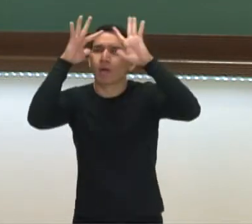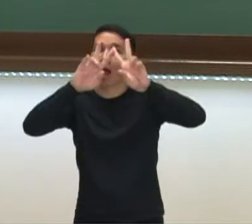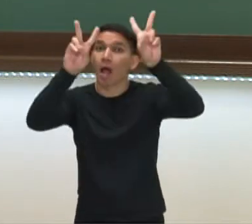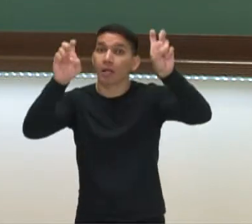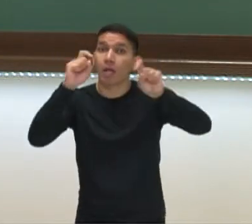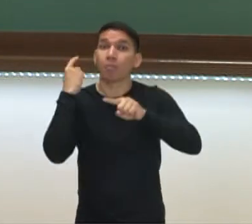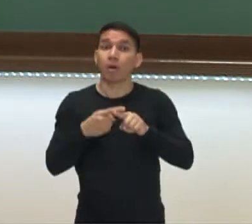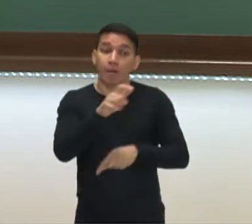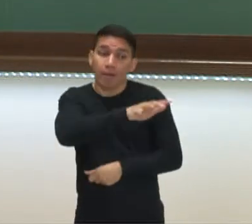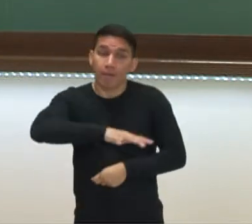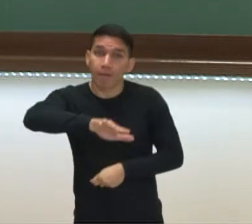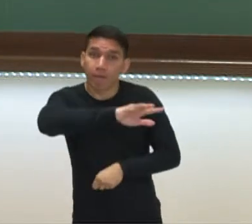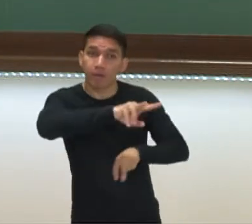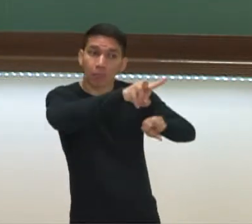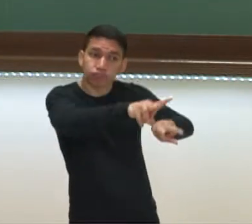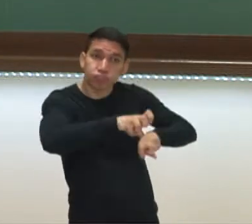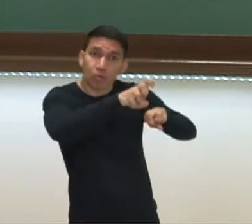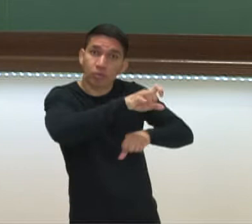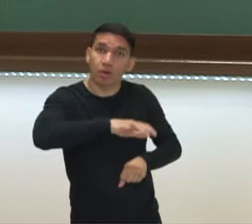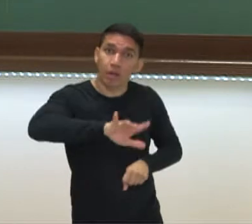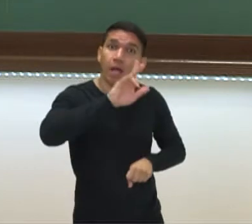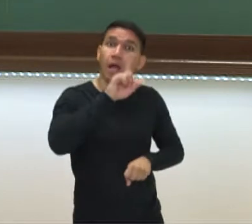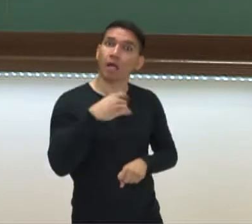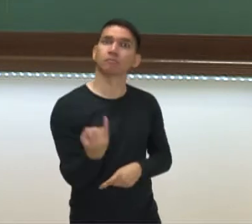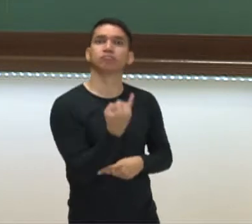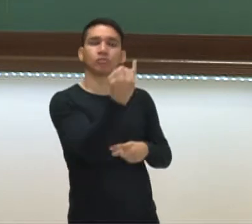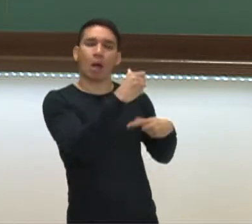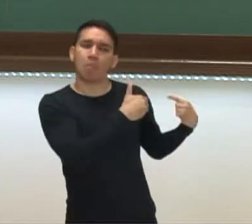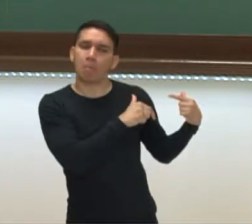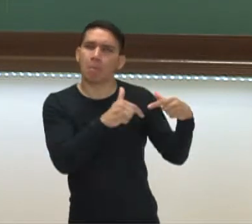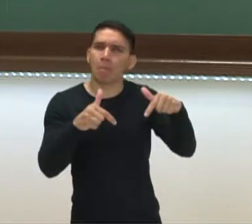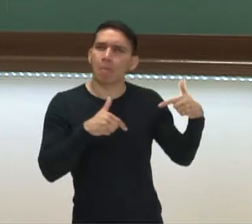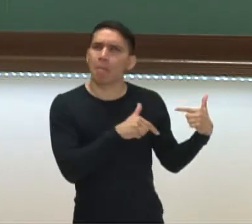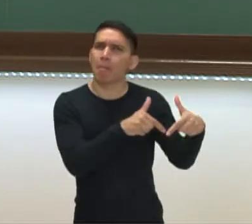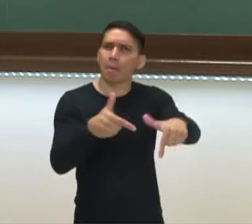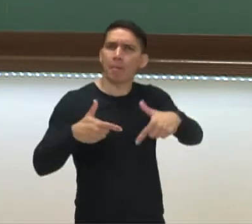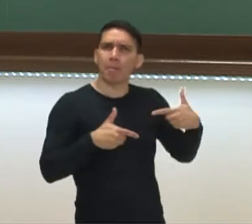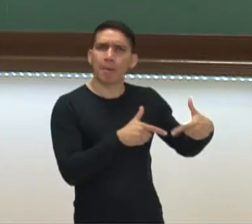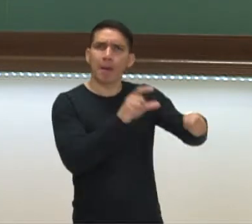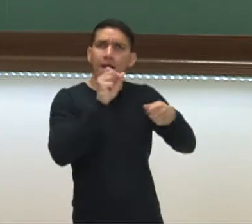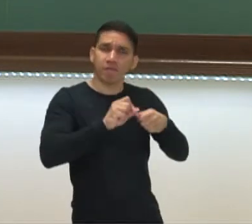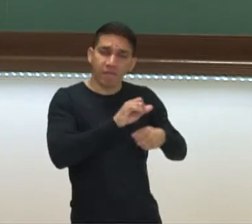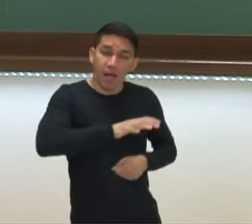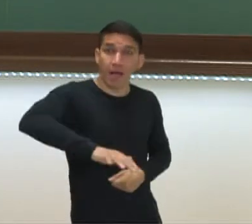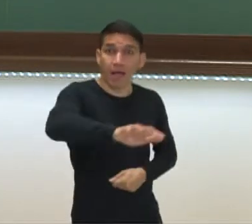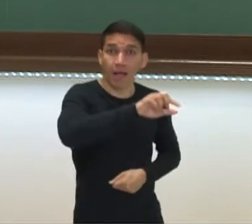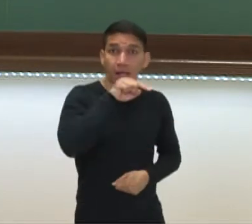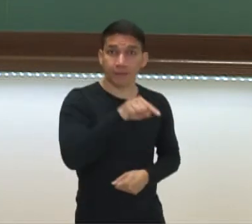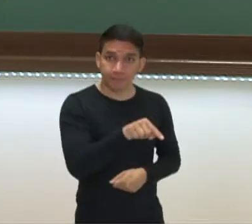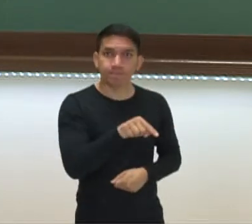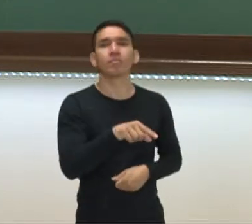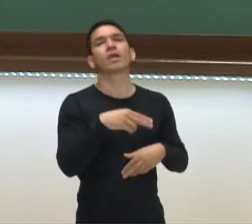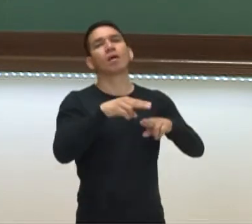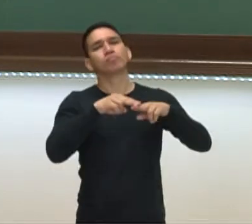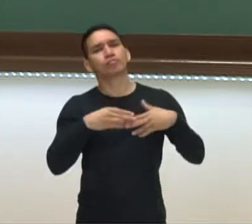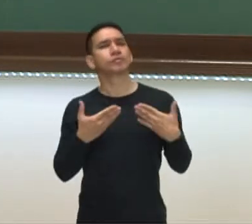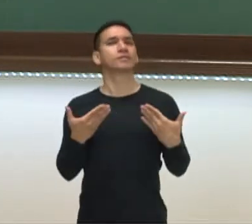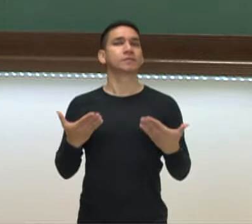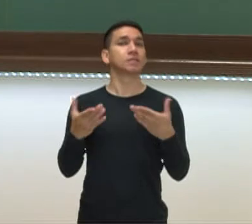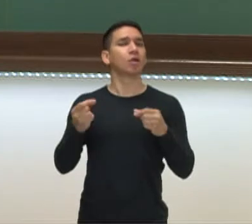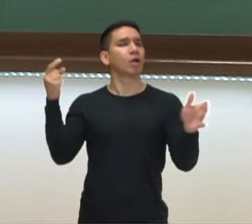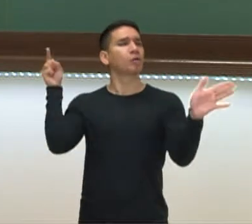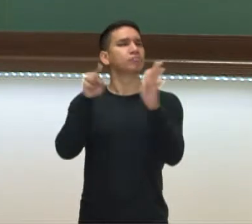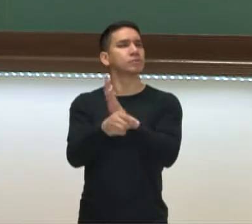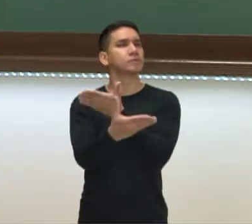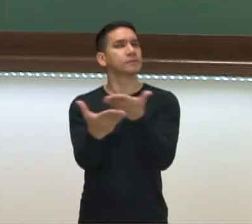meio rural a importância das atividades que são desenvolvidas nesse espaço. E nesse sentido, eu